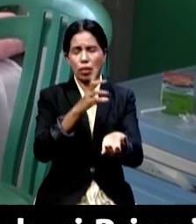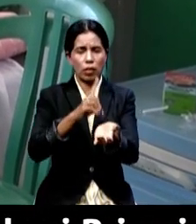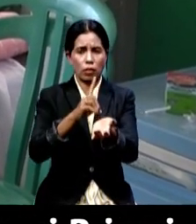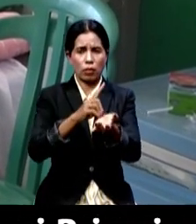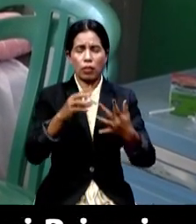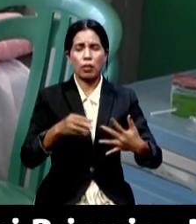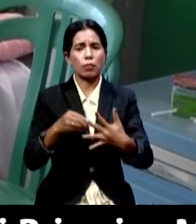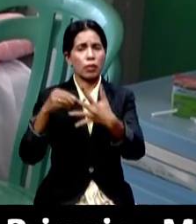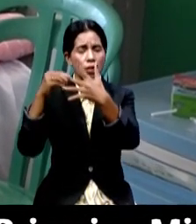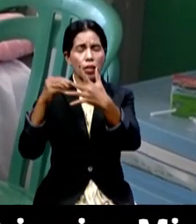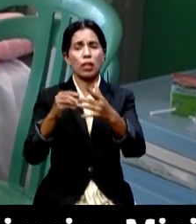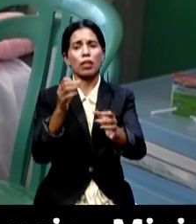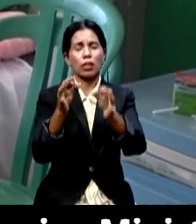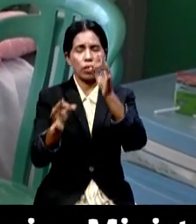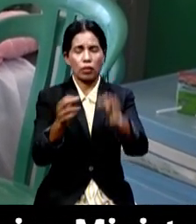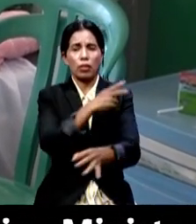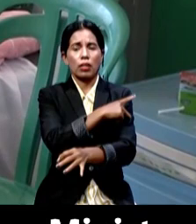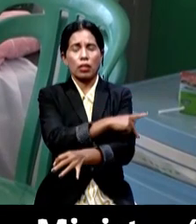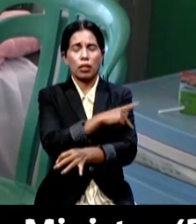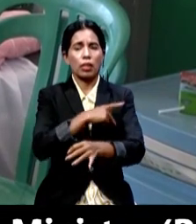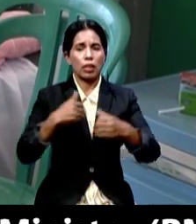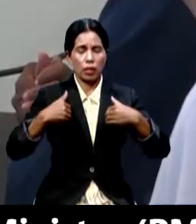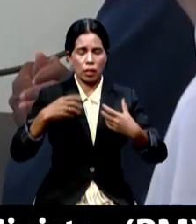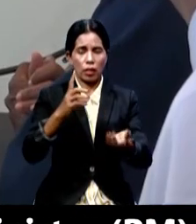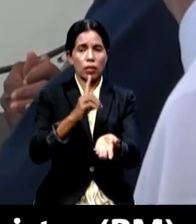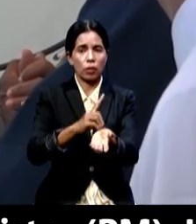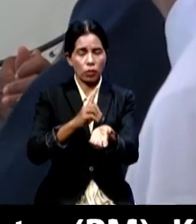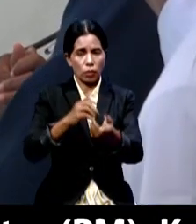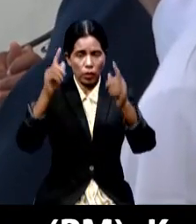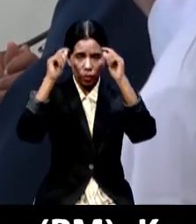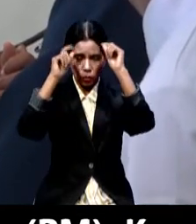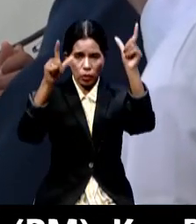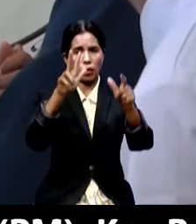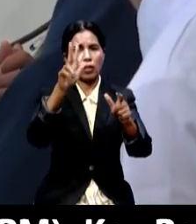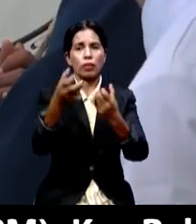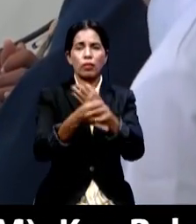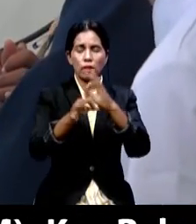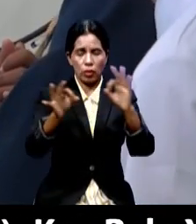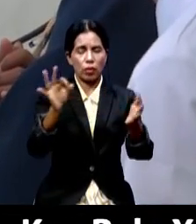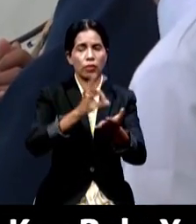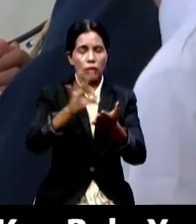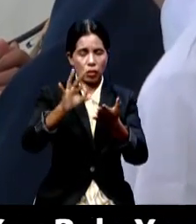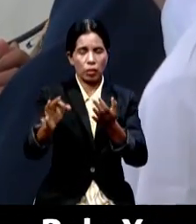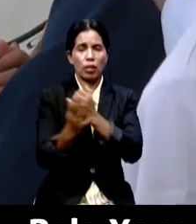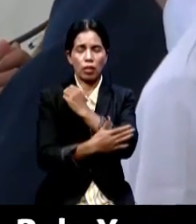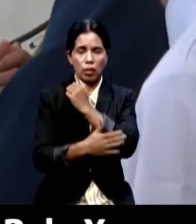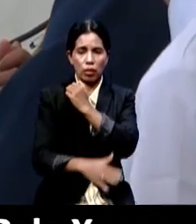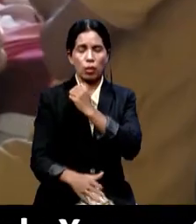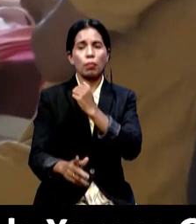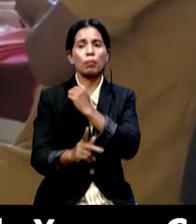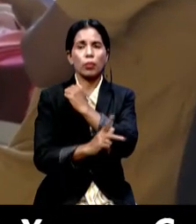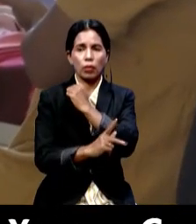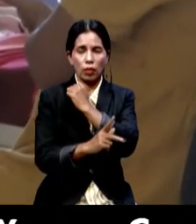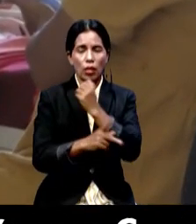especialista, mas que não é clínica refere e a doutor Timor Oana em rua, ne beremata ona formação em Portugal, mas dadao ne